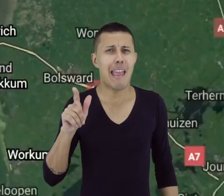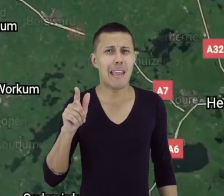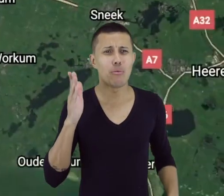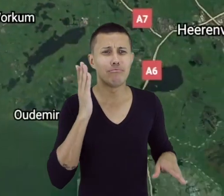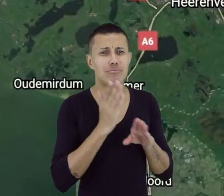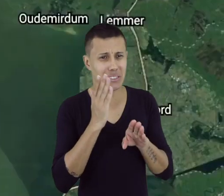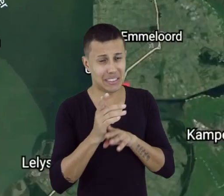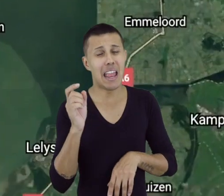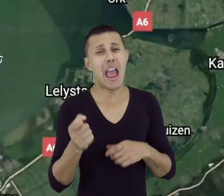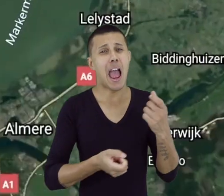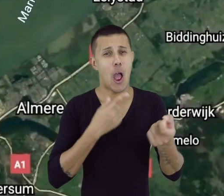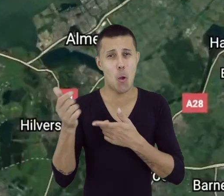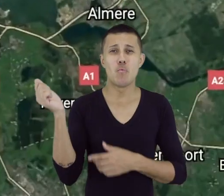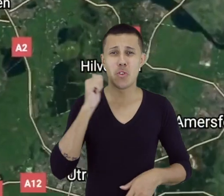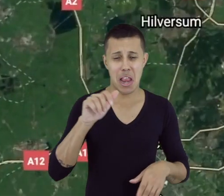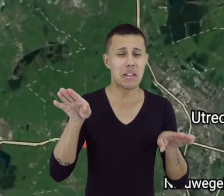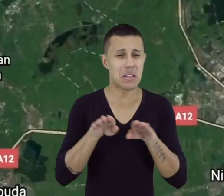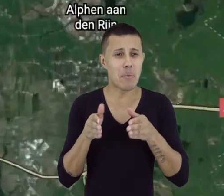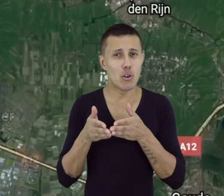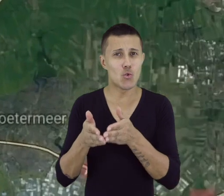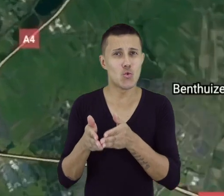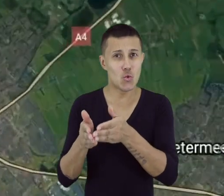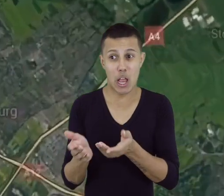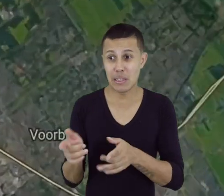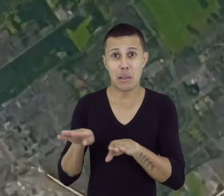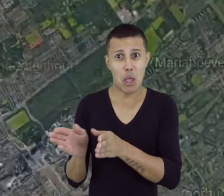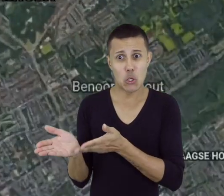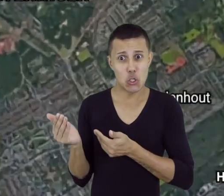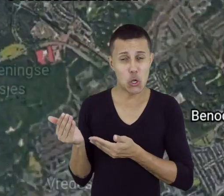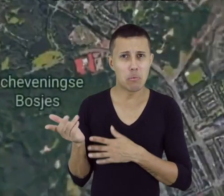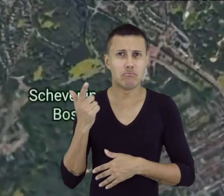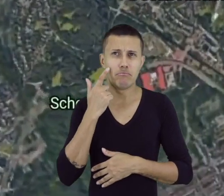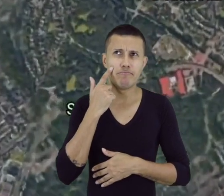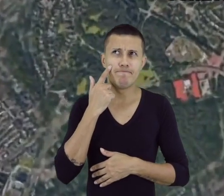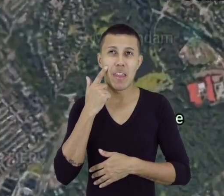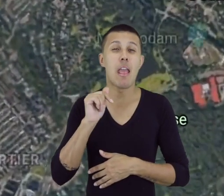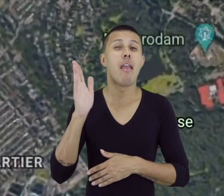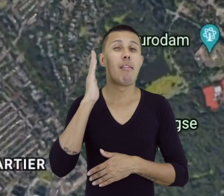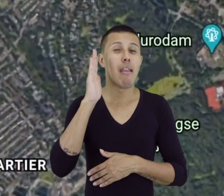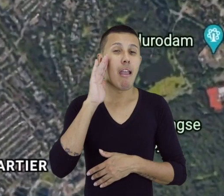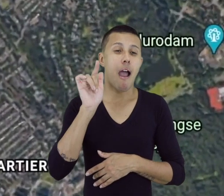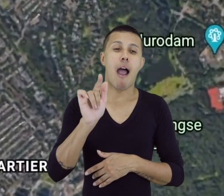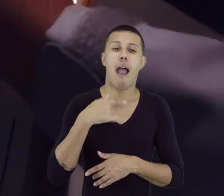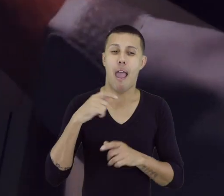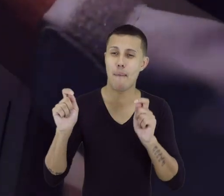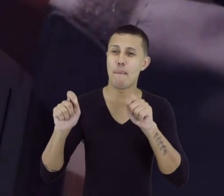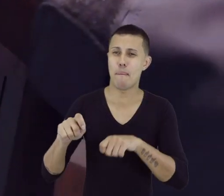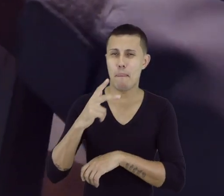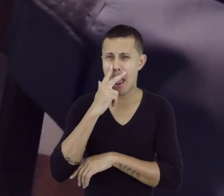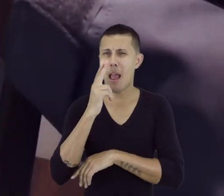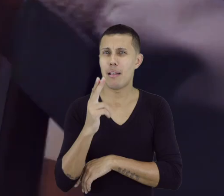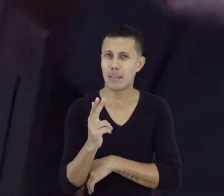e eu comecei a descobrir que existiam algumas mulheres que navegavam, às vezes muito jovens, eu comecei a entender que talvez